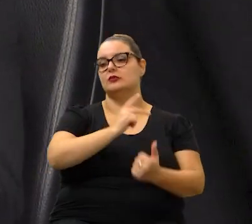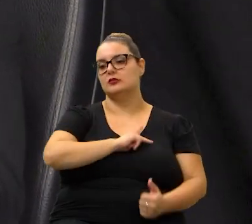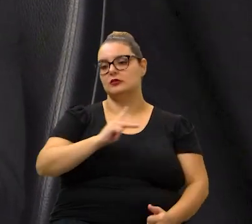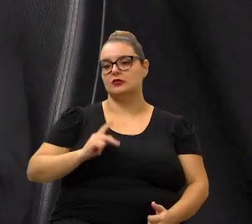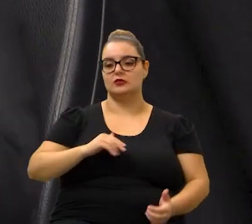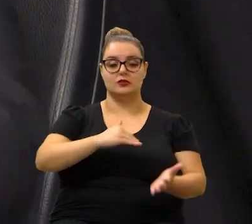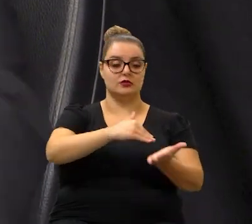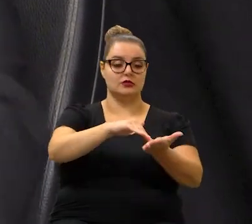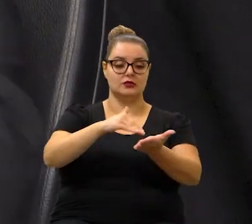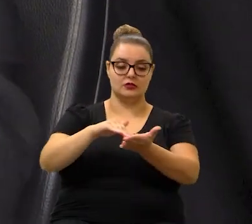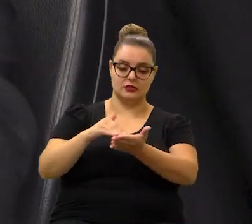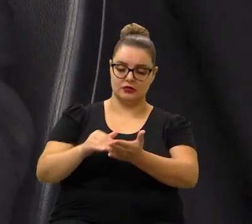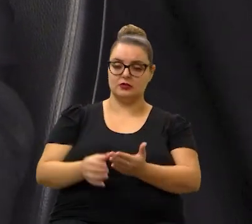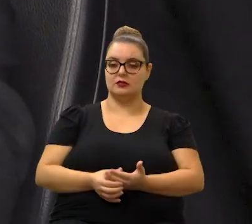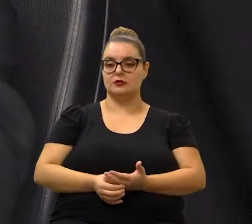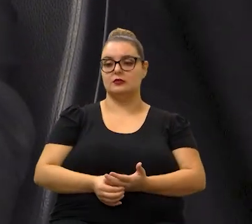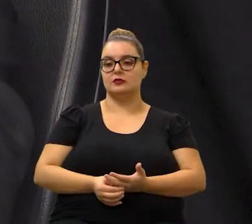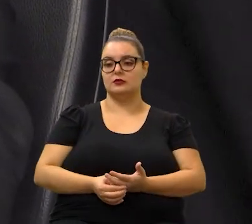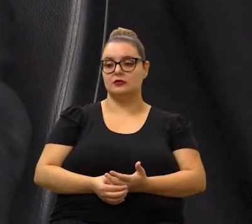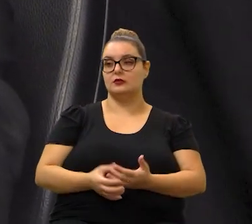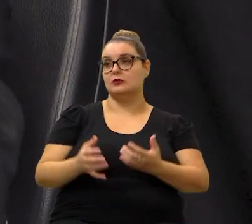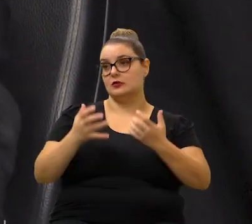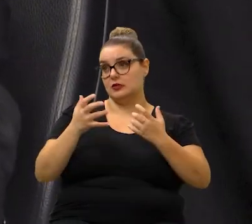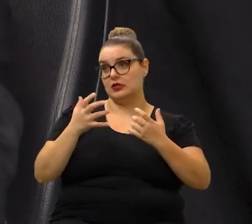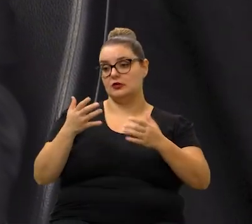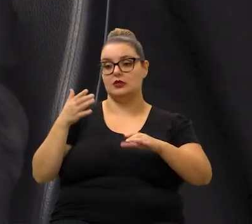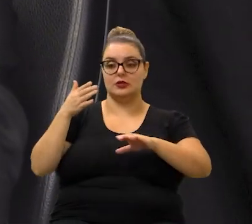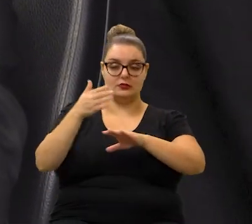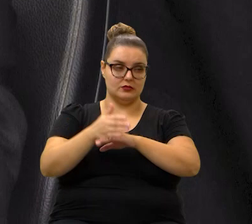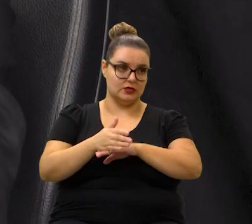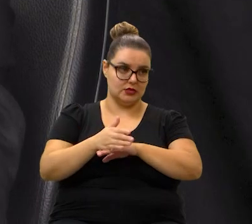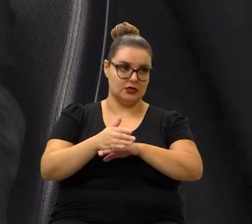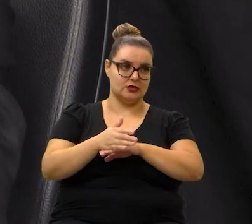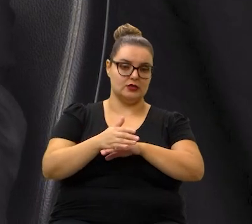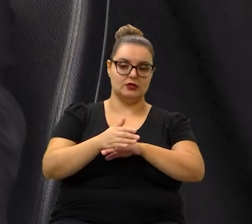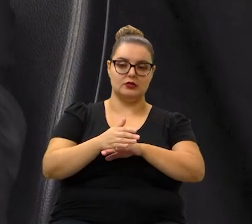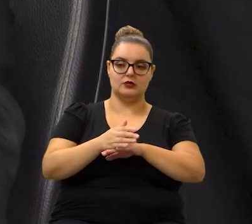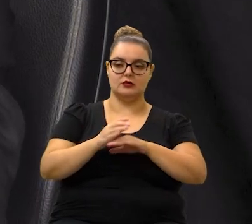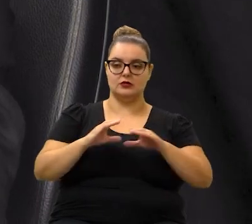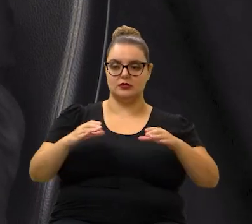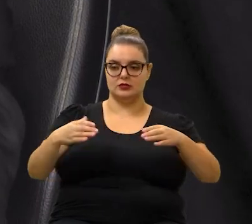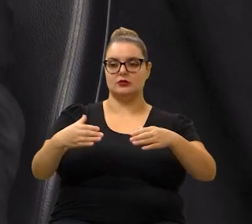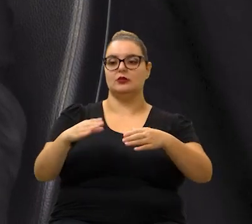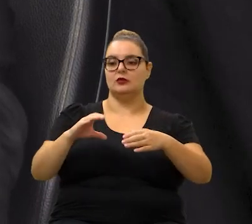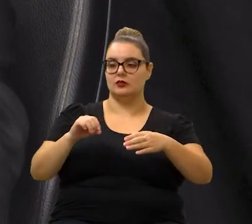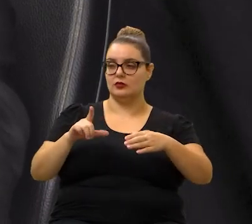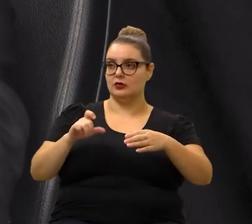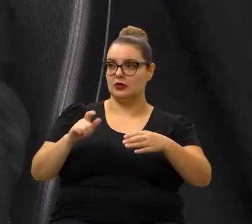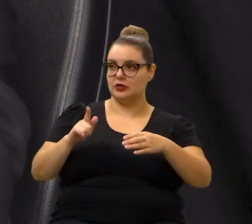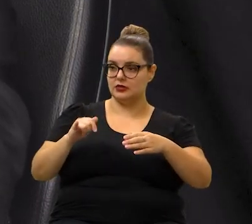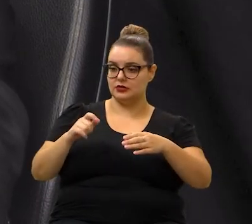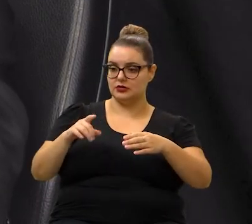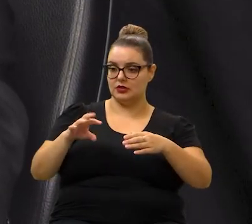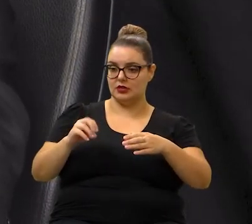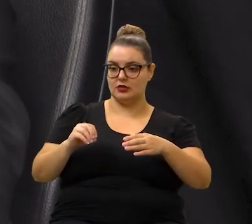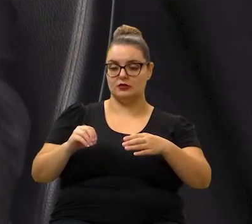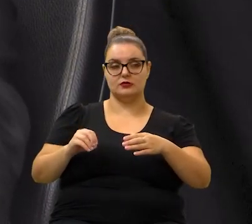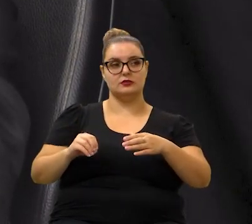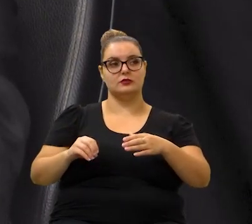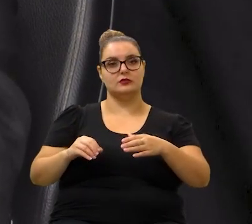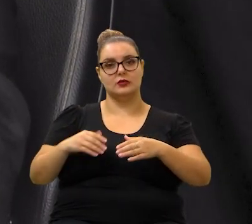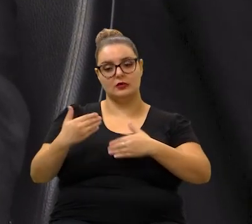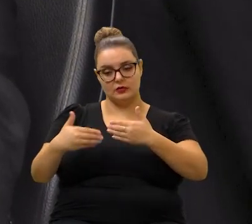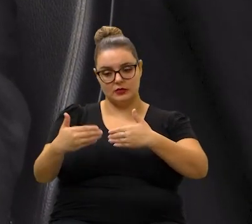secretário e eu queria muito né participar desse colegiado dessa parte executiva também da